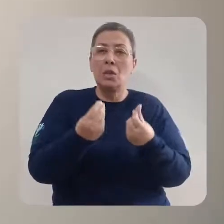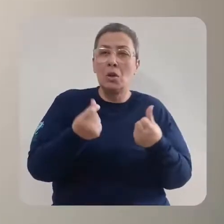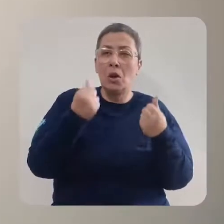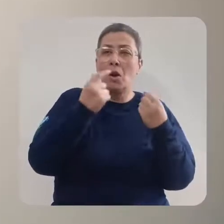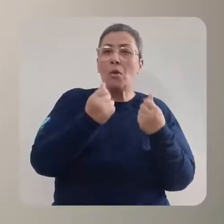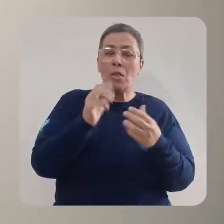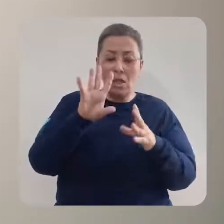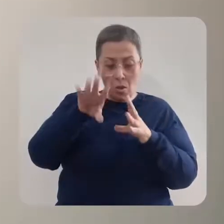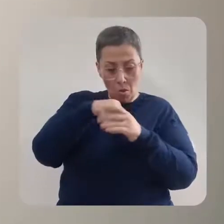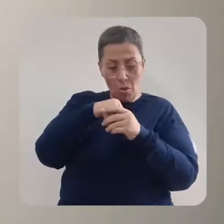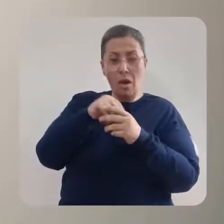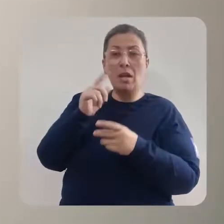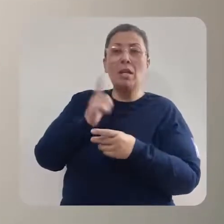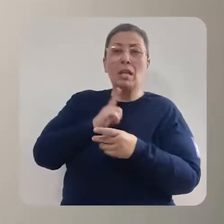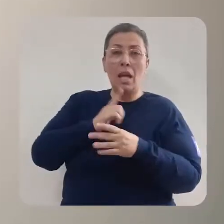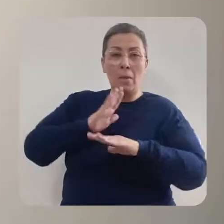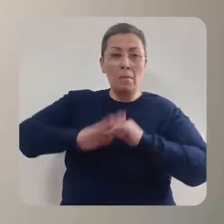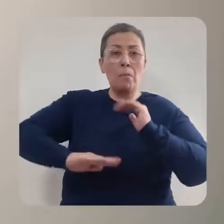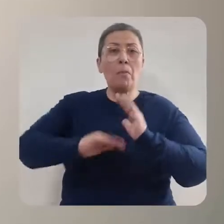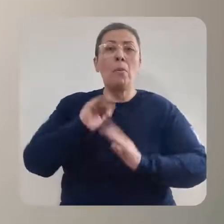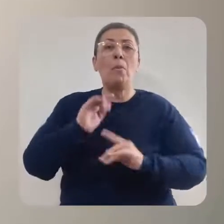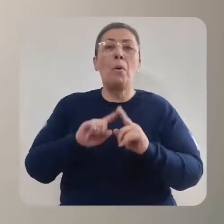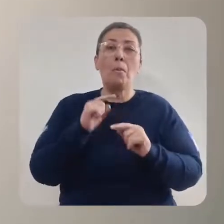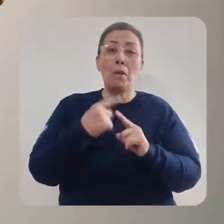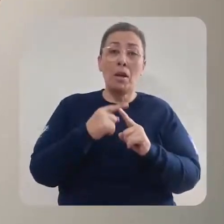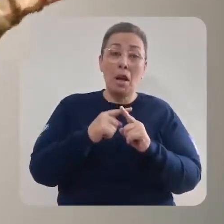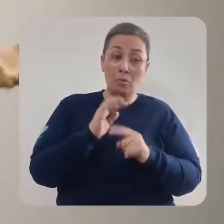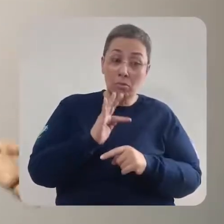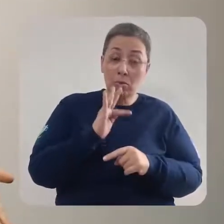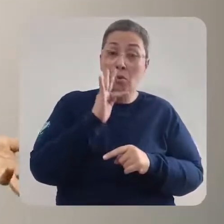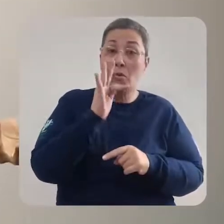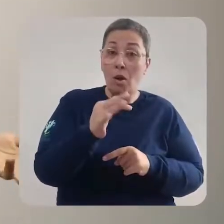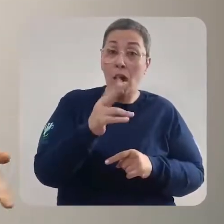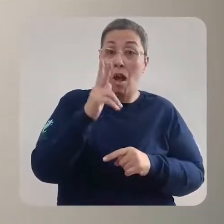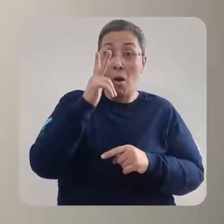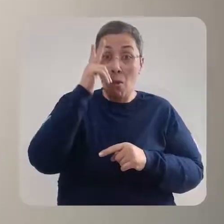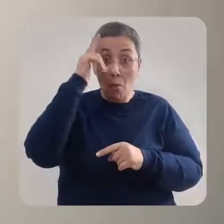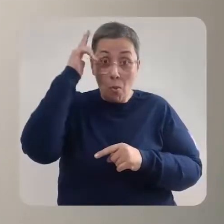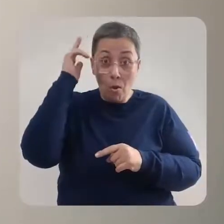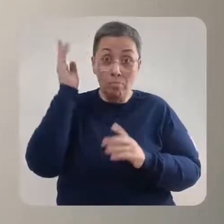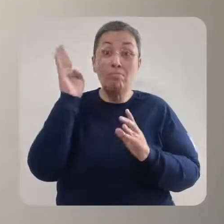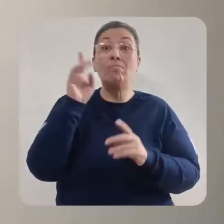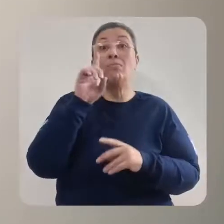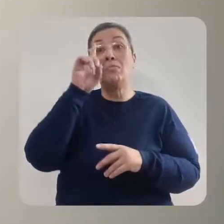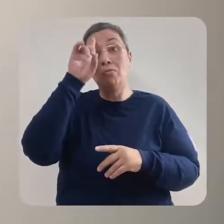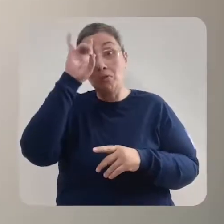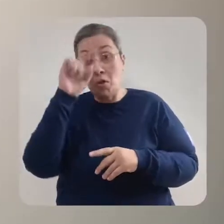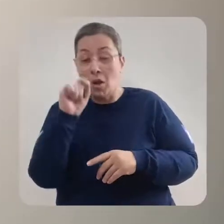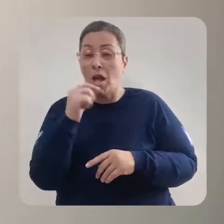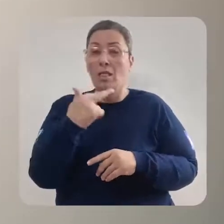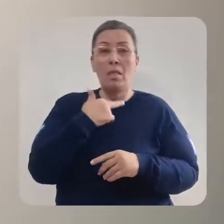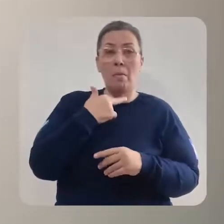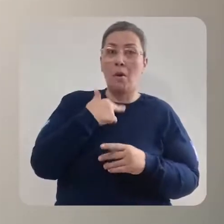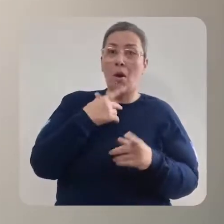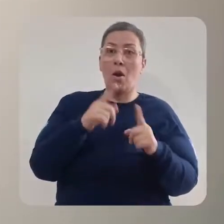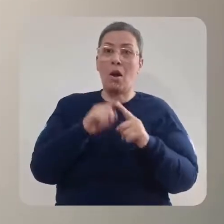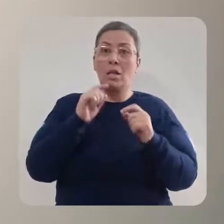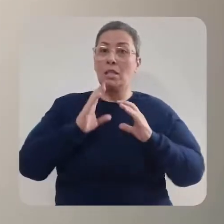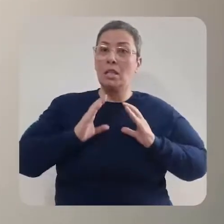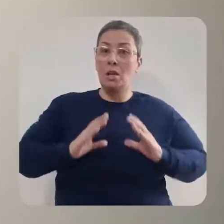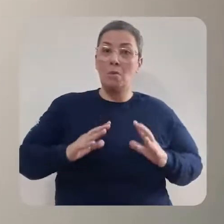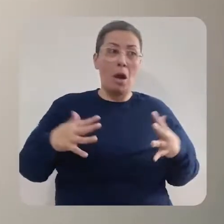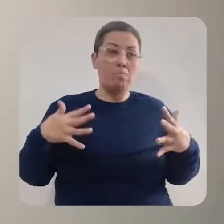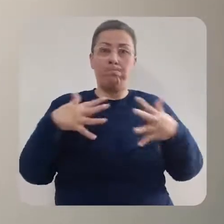né, contidas neste fazer, para que quando chegar no corte, ela possa não ter